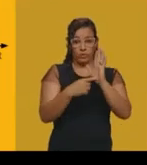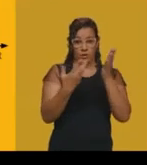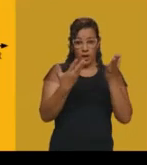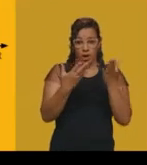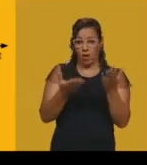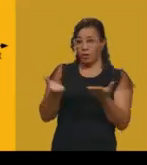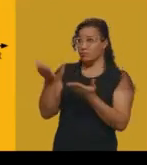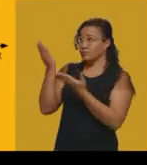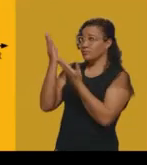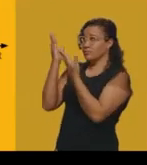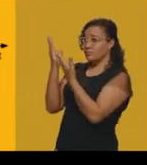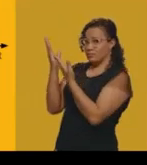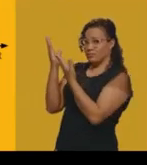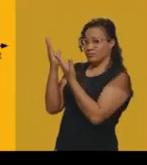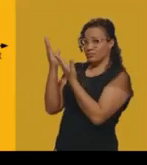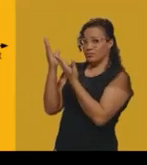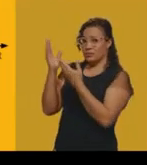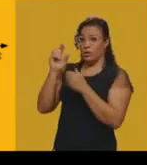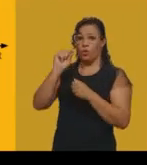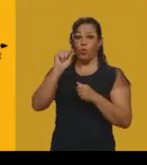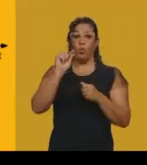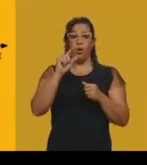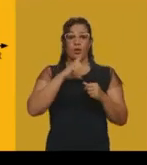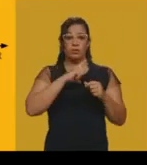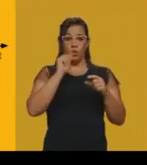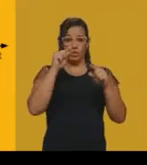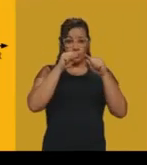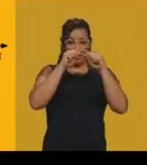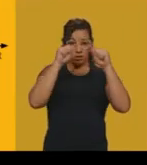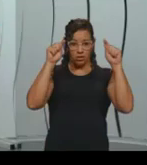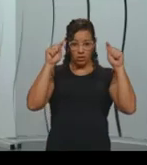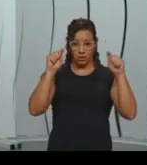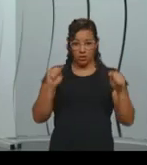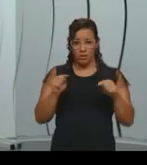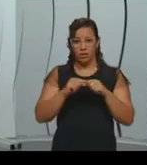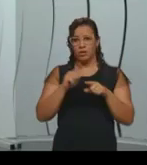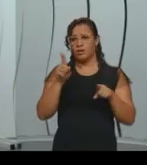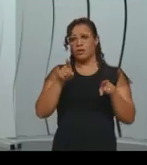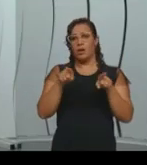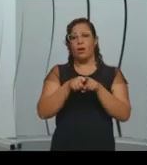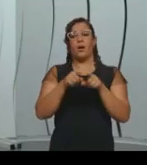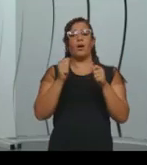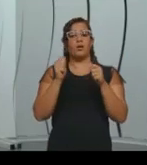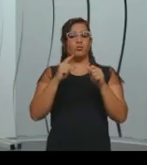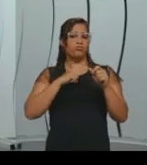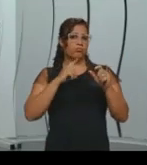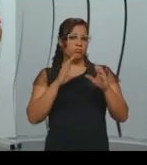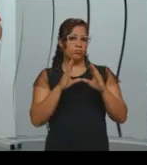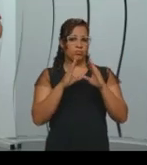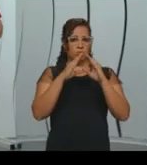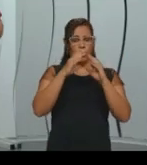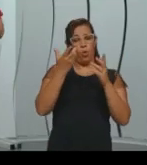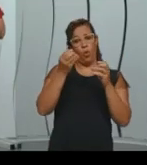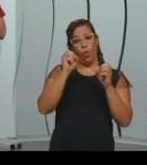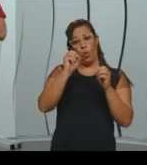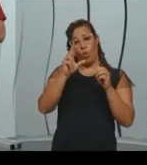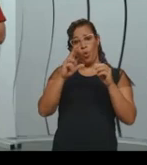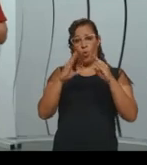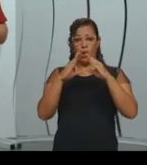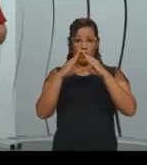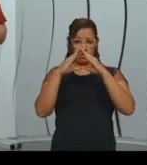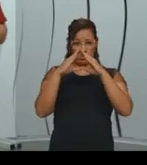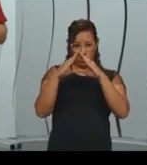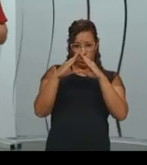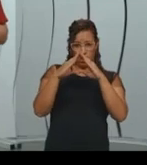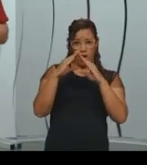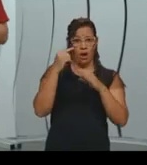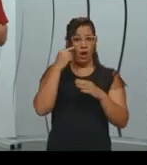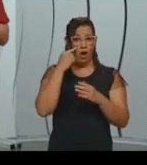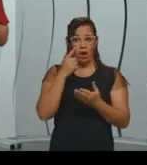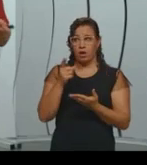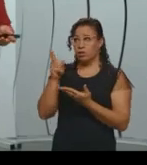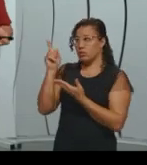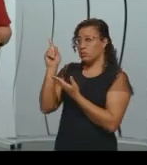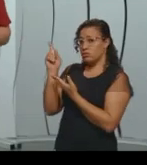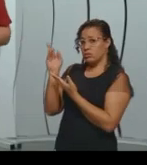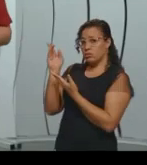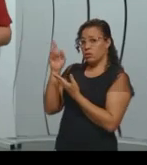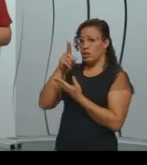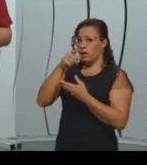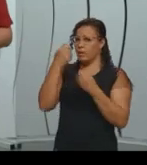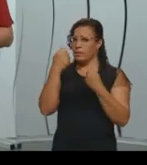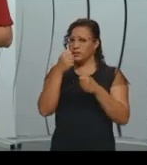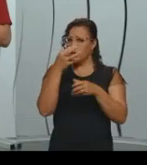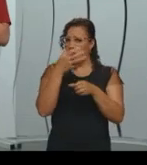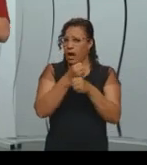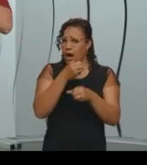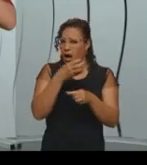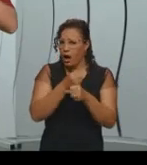aparecer para a gente não vai ser mais um retângulo. Ela pode ser um trapézio ou pode ser um triângulo. Aí você vai ter que calcular